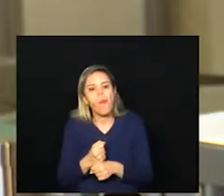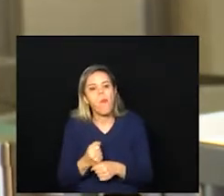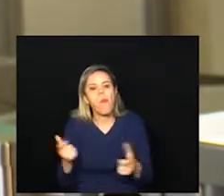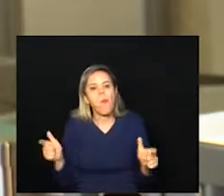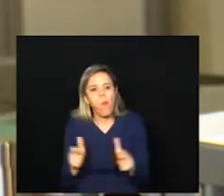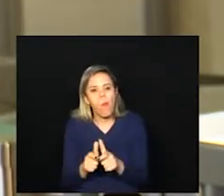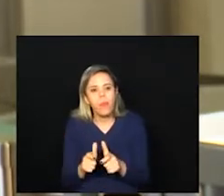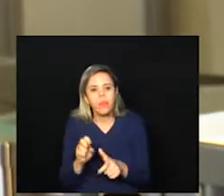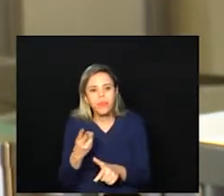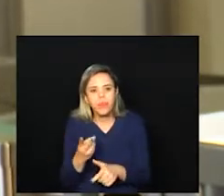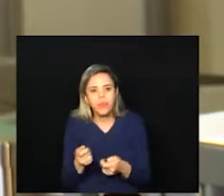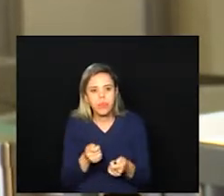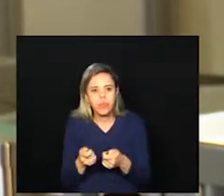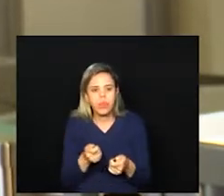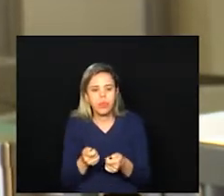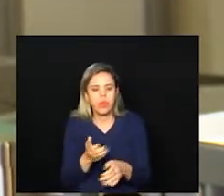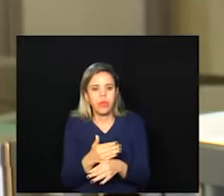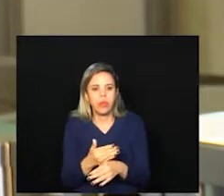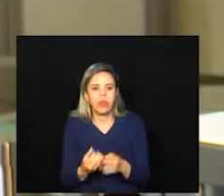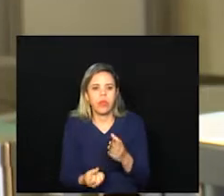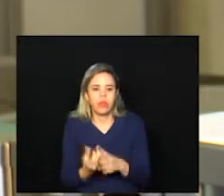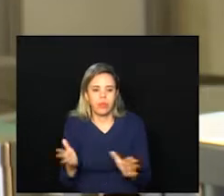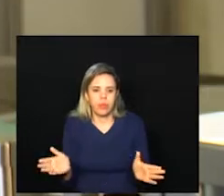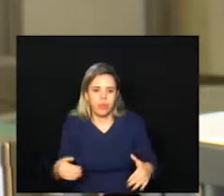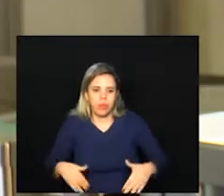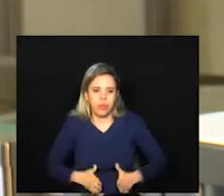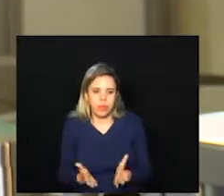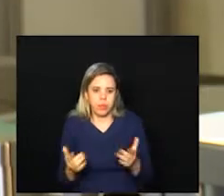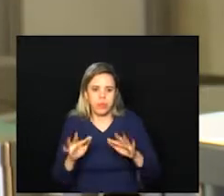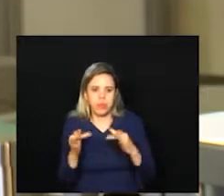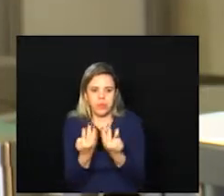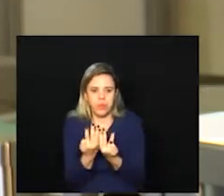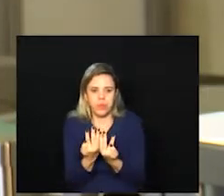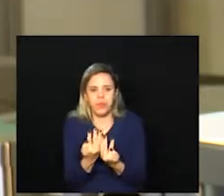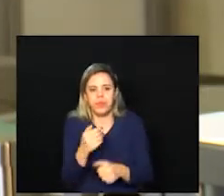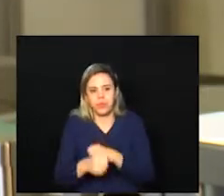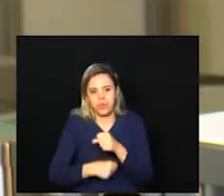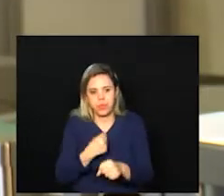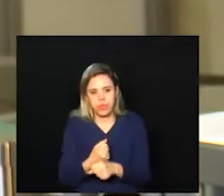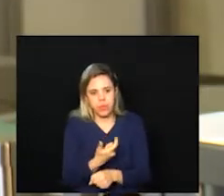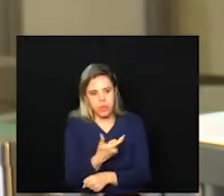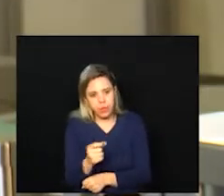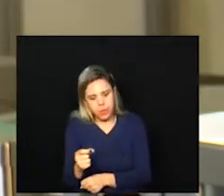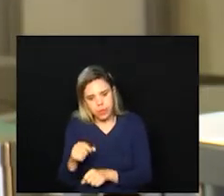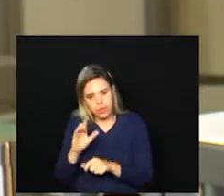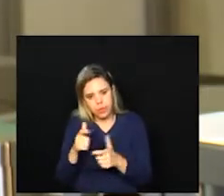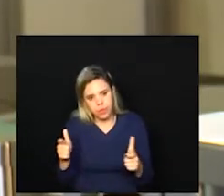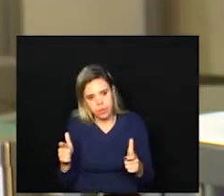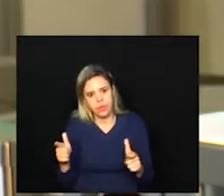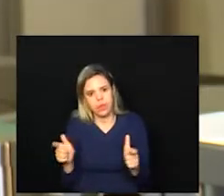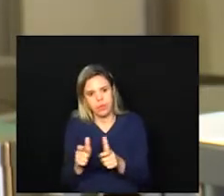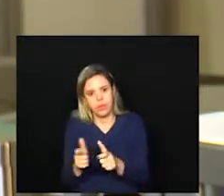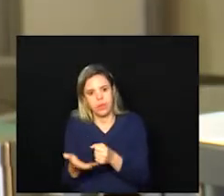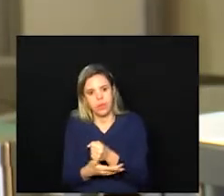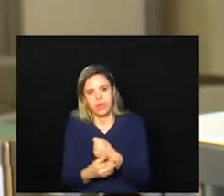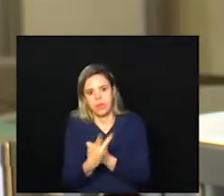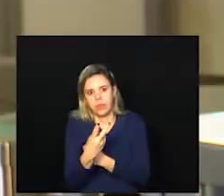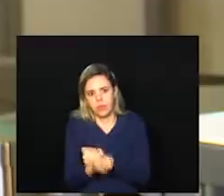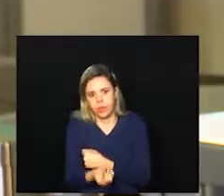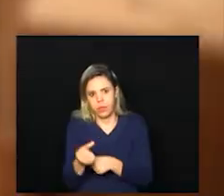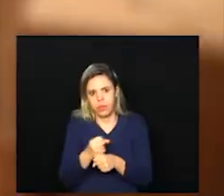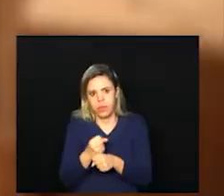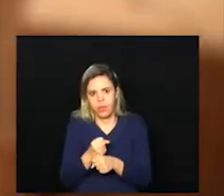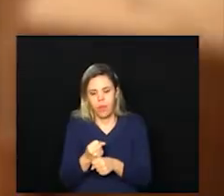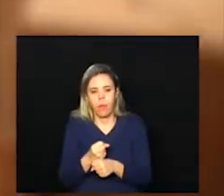queda ou estabilidade nos nascimentos nas famílias. Mas em 2020, levou a maior queda em 26